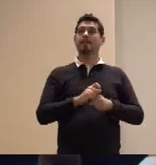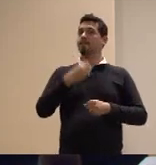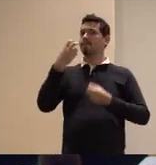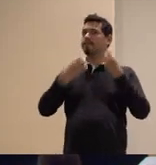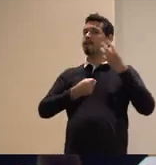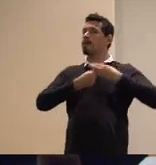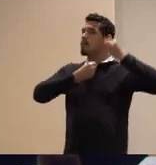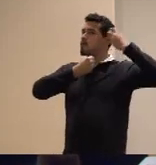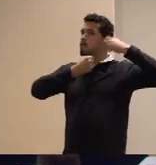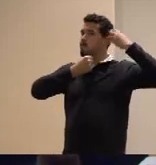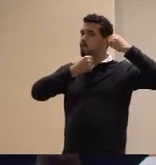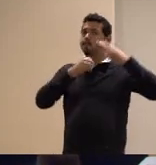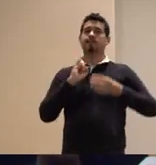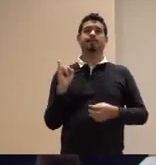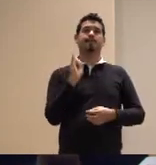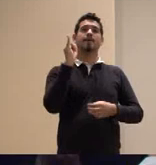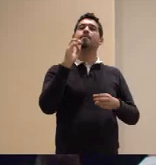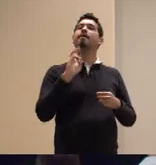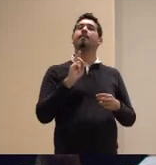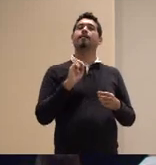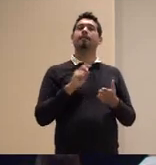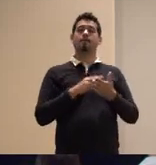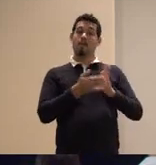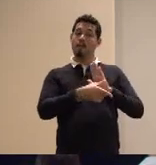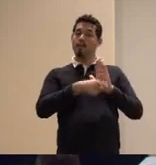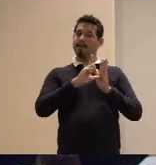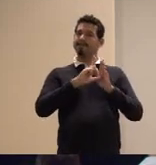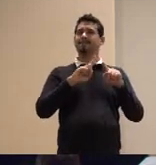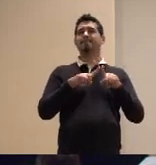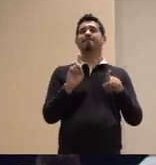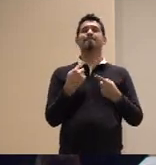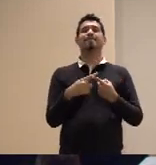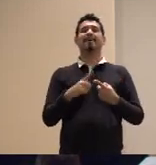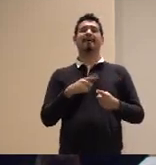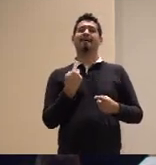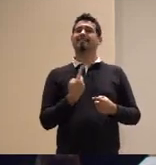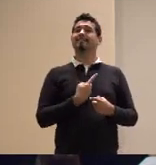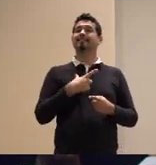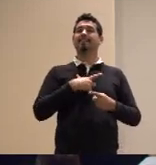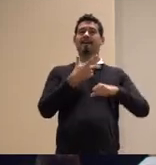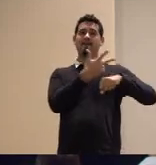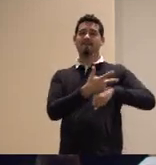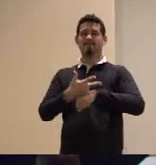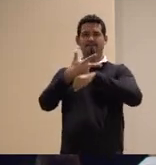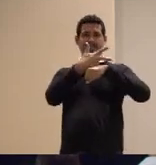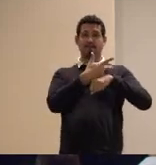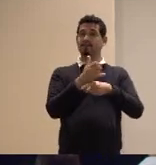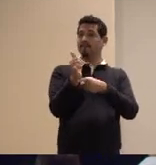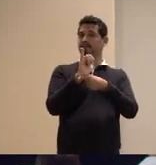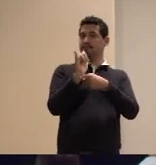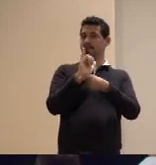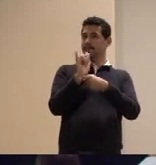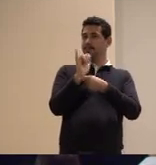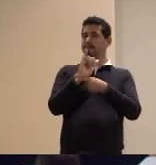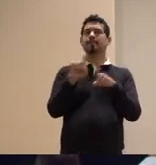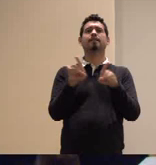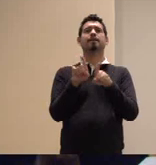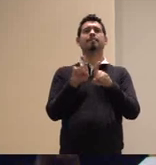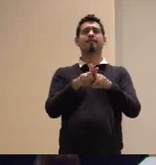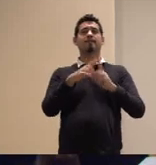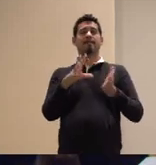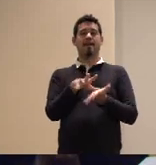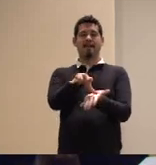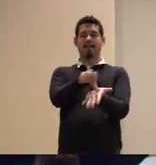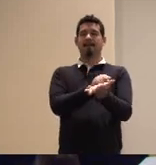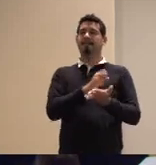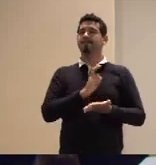audiodescrição sempre antes do início da fala, visto que estamos também ao vivo no YouTube e este vídeo ficará gravado